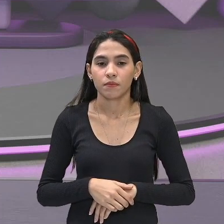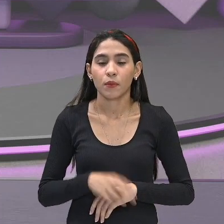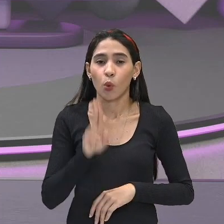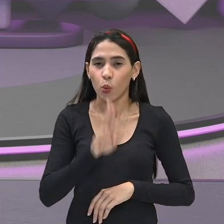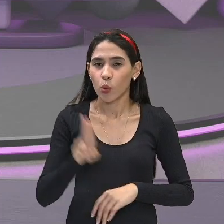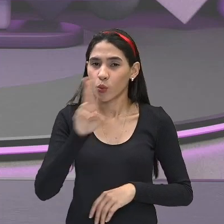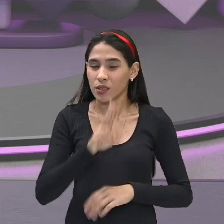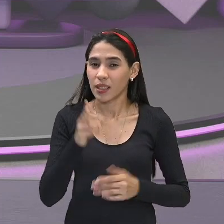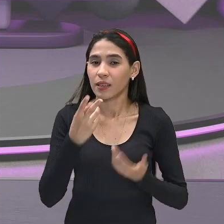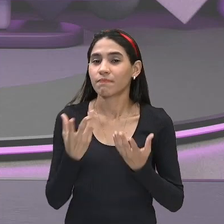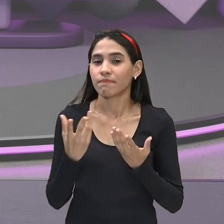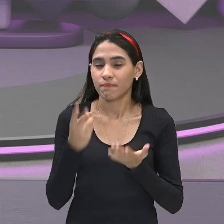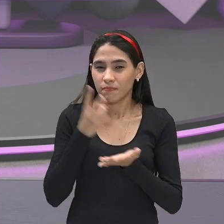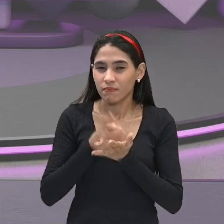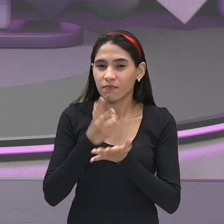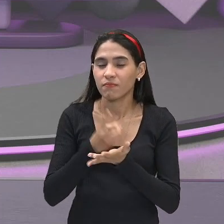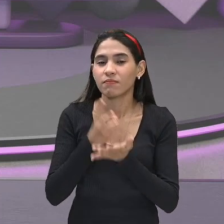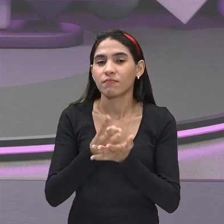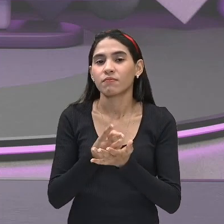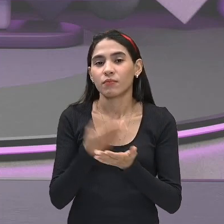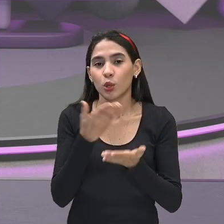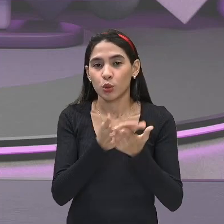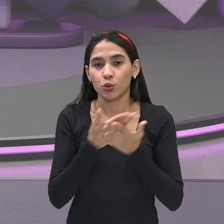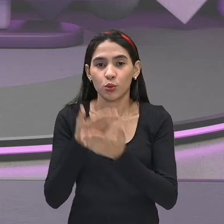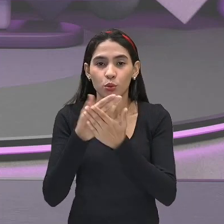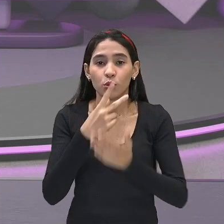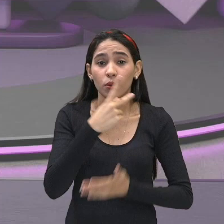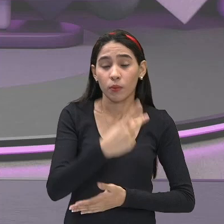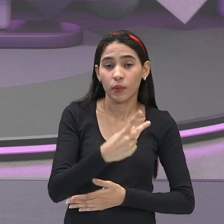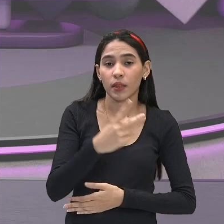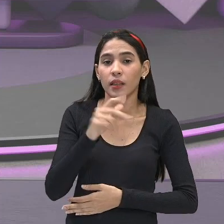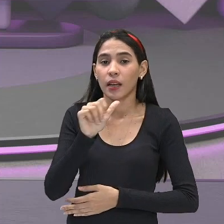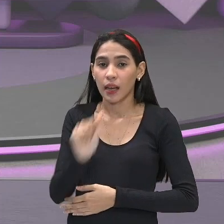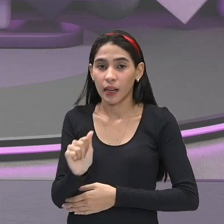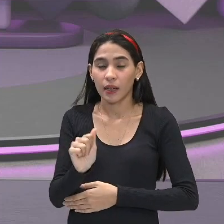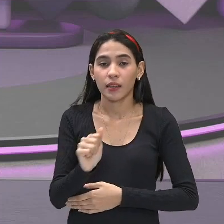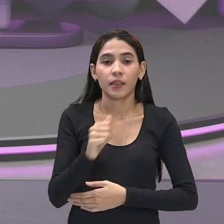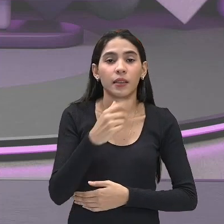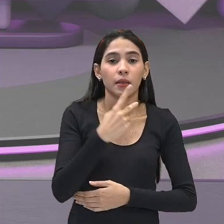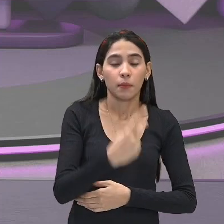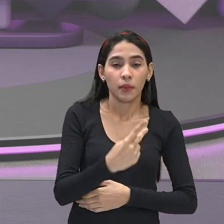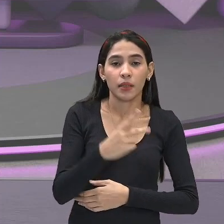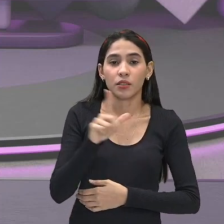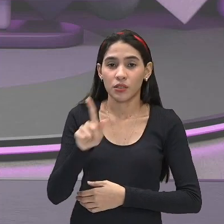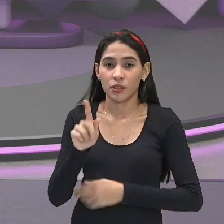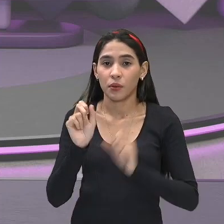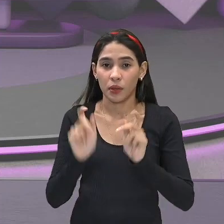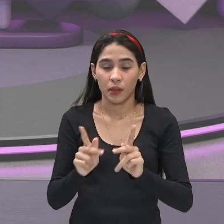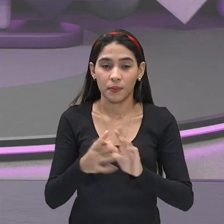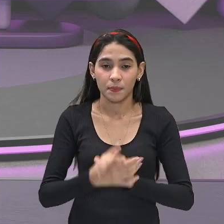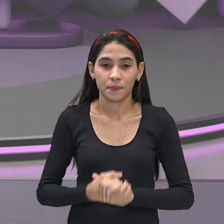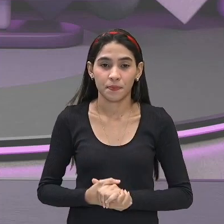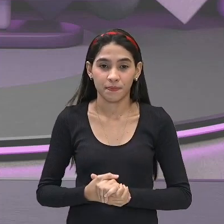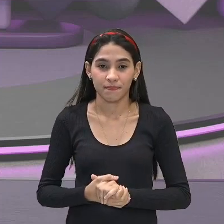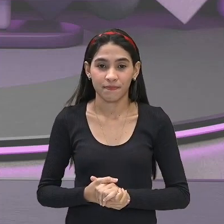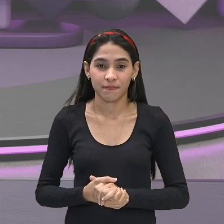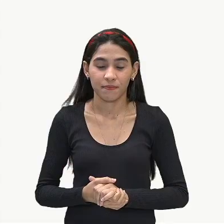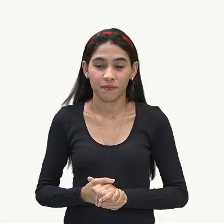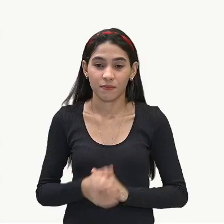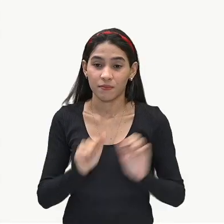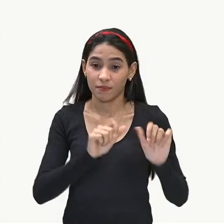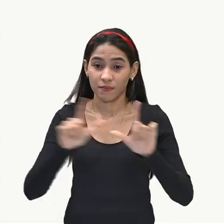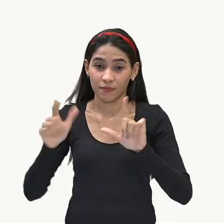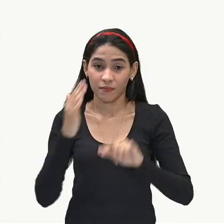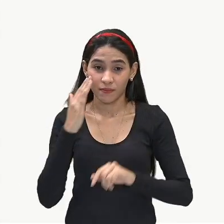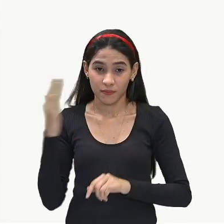bastante nos nossos estudos de progressão aritmética e geométrica, tá bom? Vamos para a nossa próxima cartela